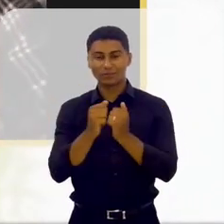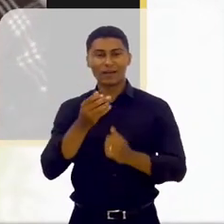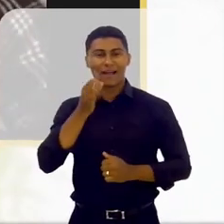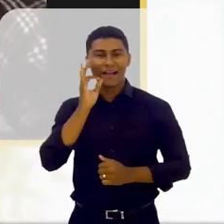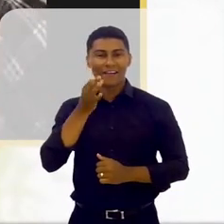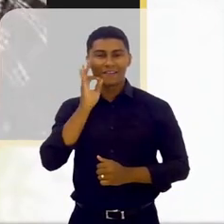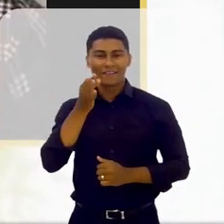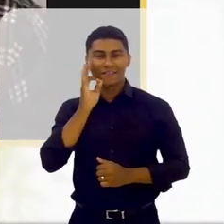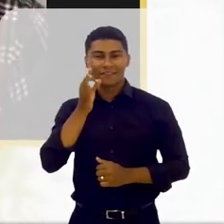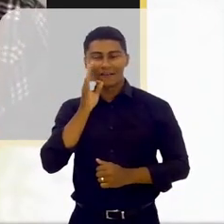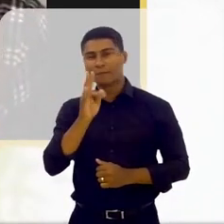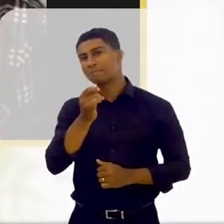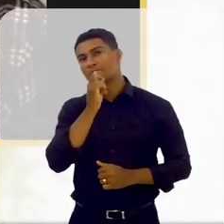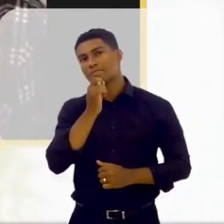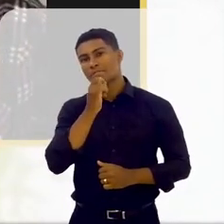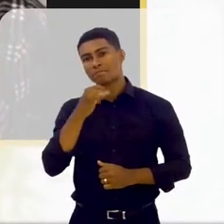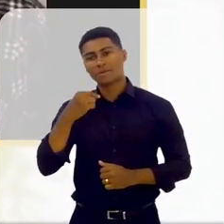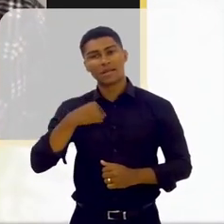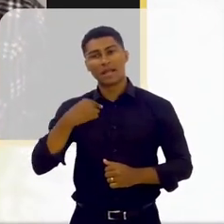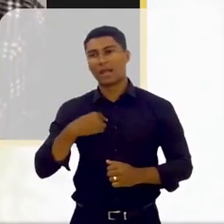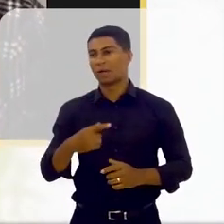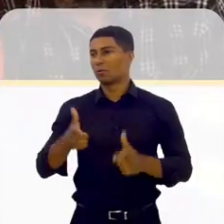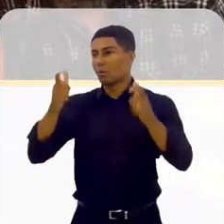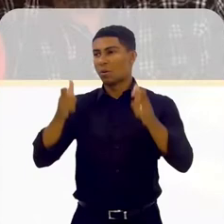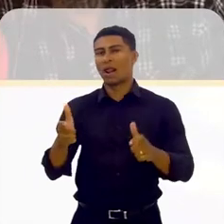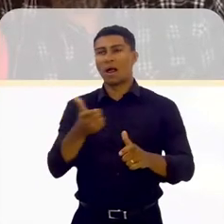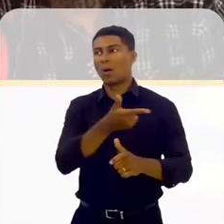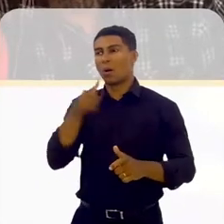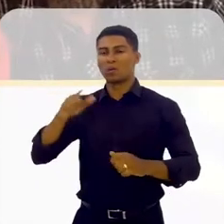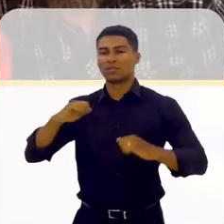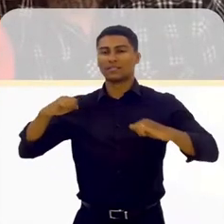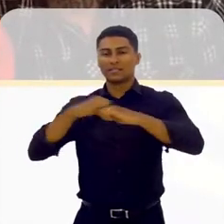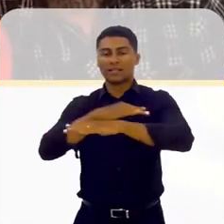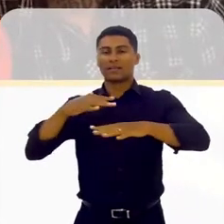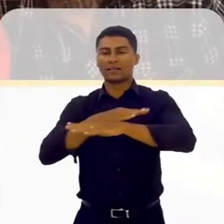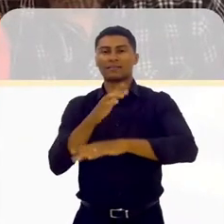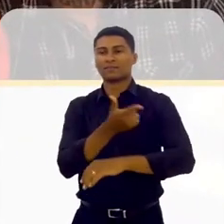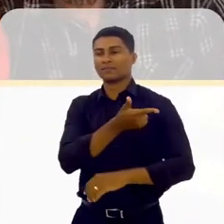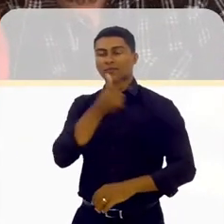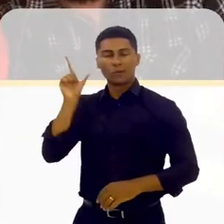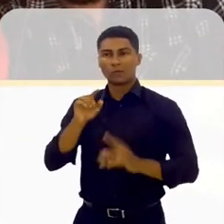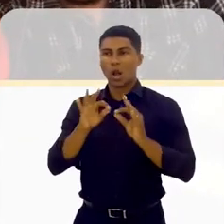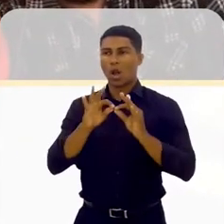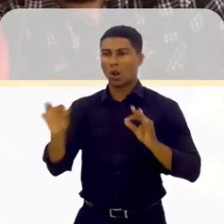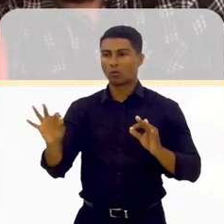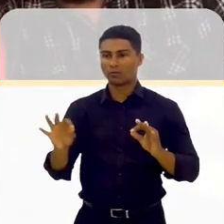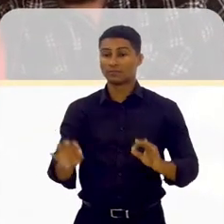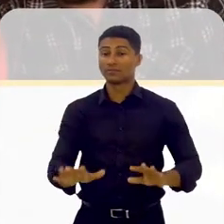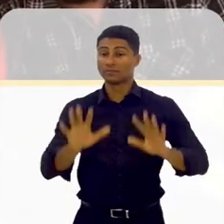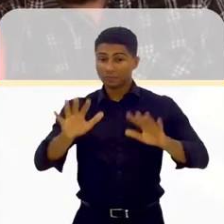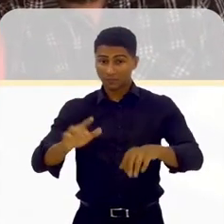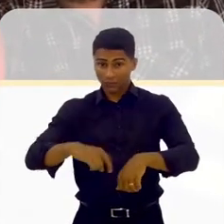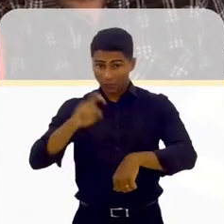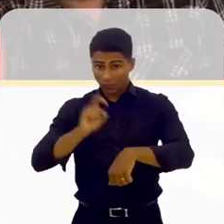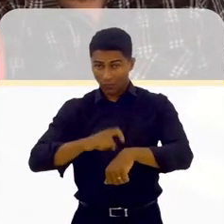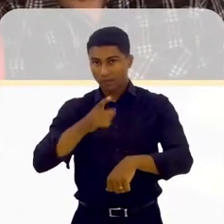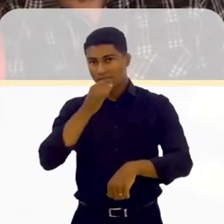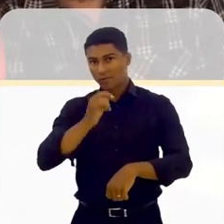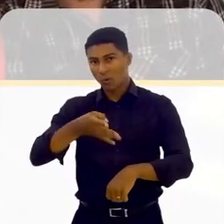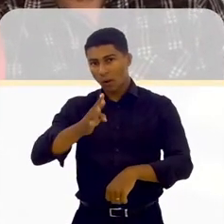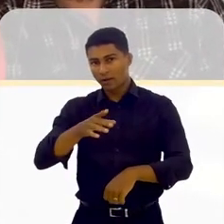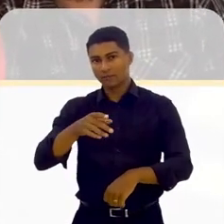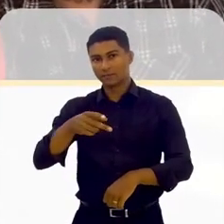café junto, todo dia. Diga, eu posso estar em Beverly Hills, né? Eu posso estar longe, mas dá esse horário aí